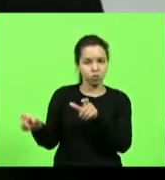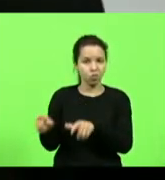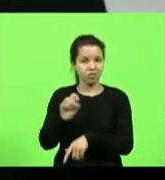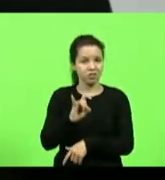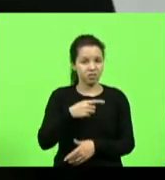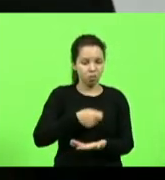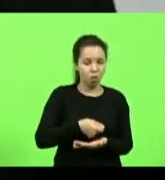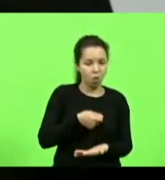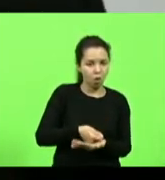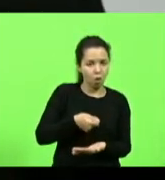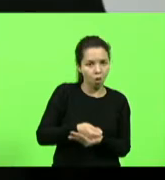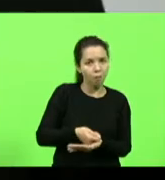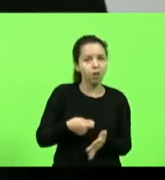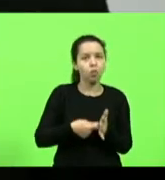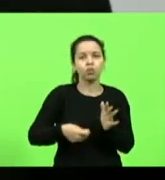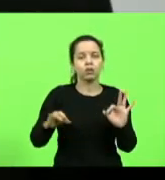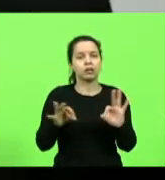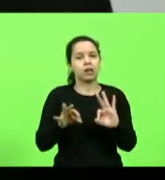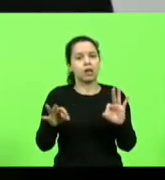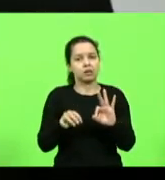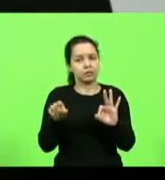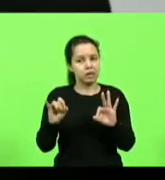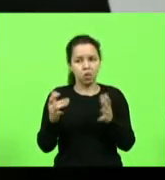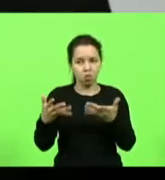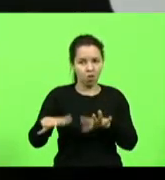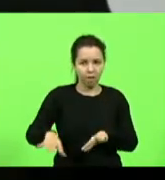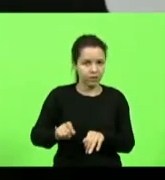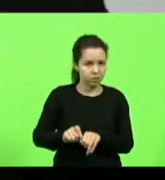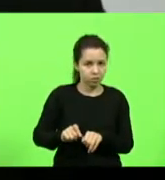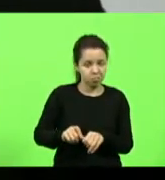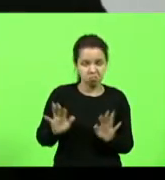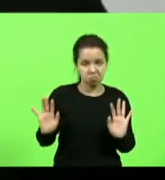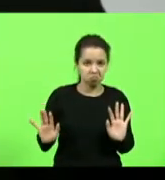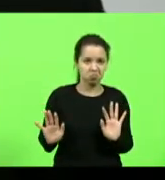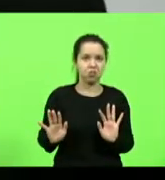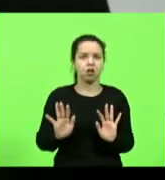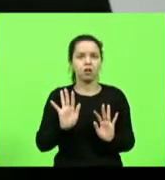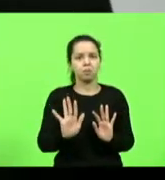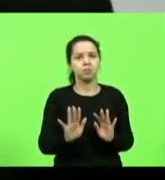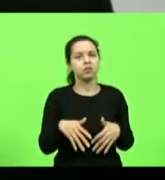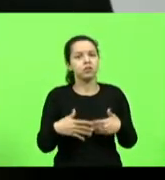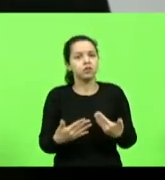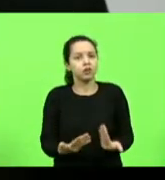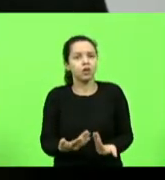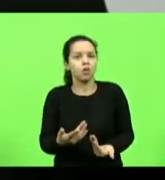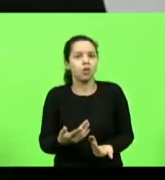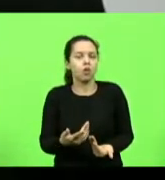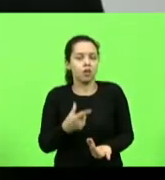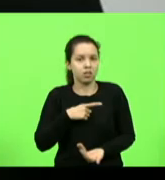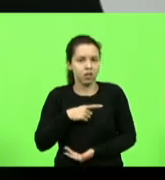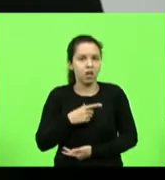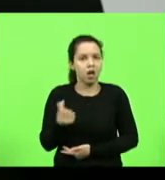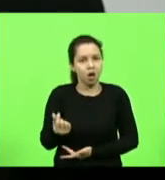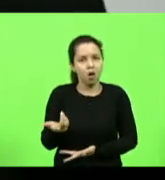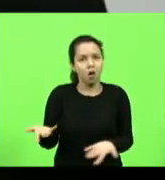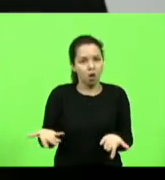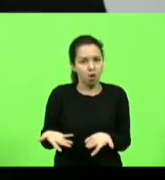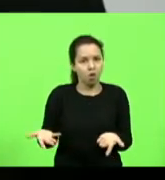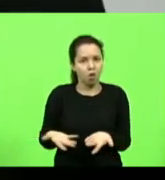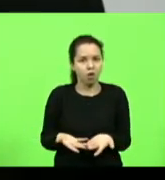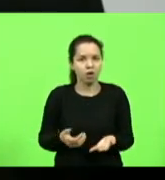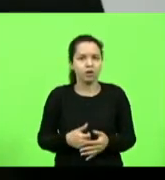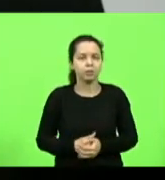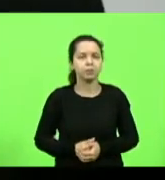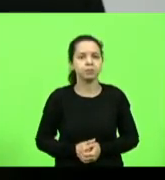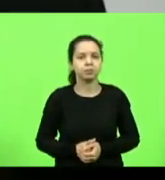lutando, claro, se ele não quisesse fazer, ele não fazia, né? Então, com esse capital que está